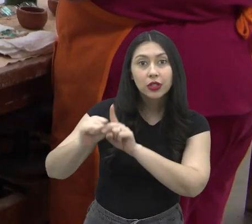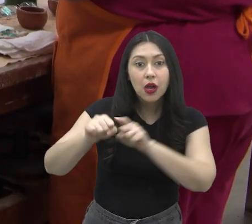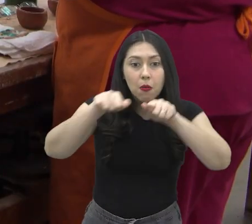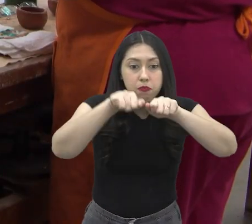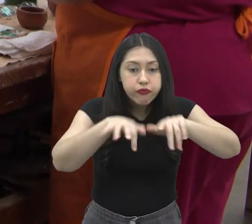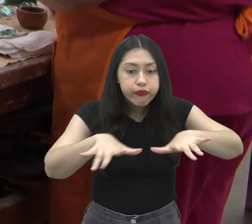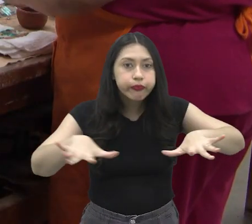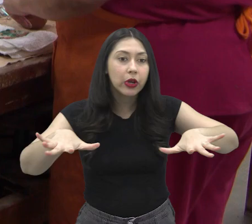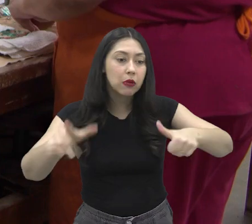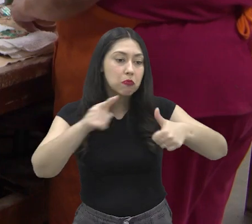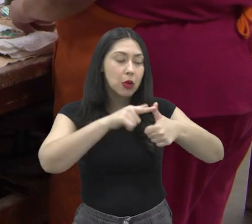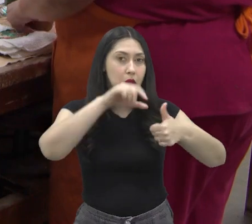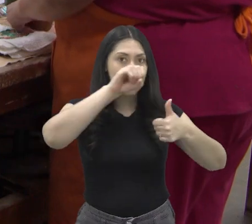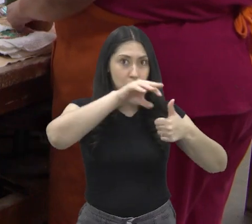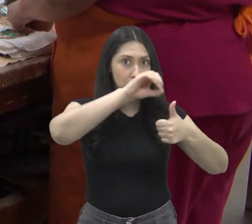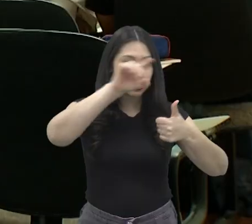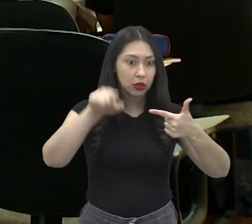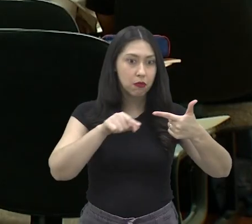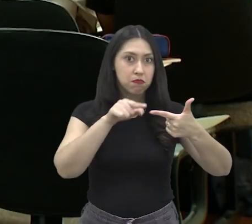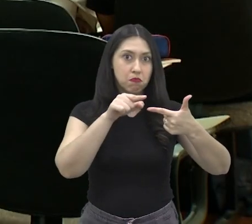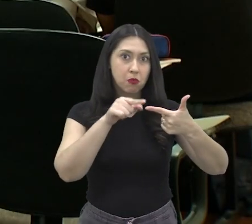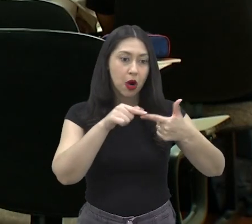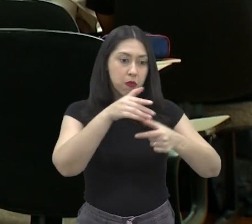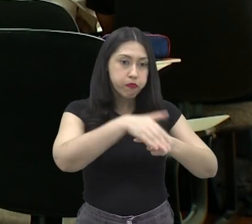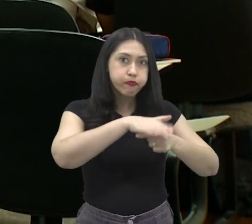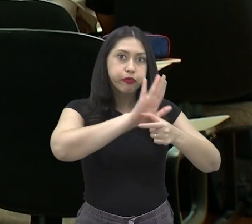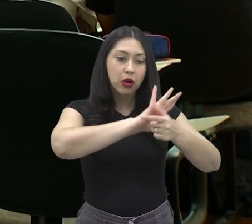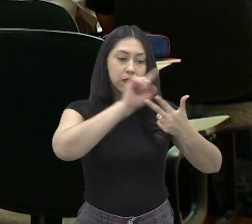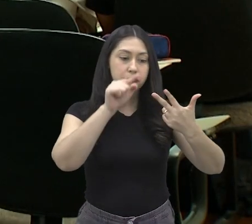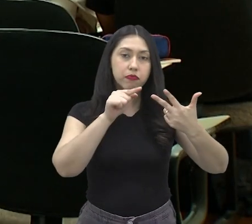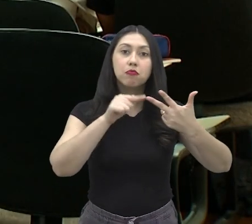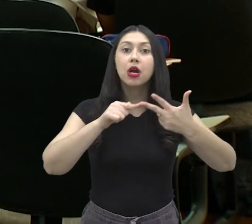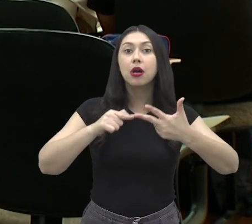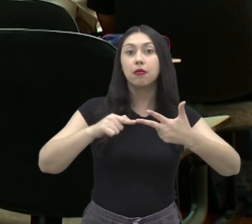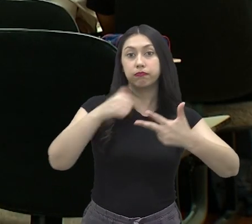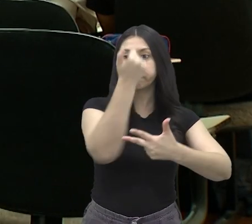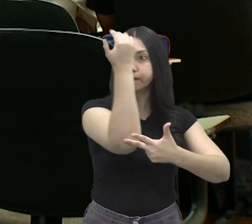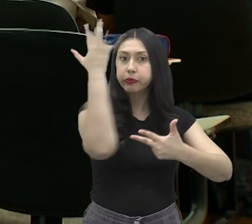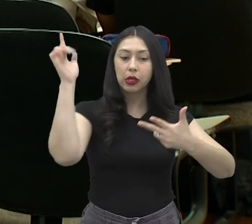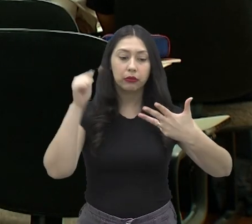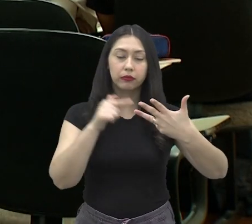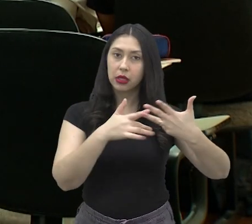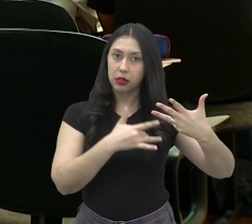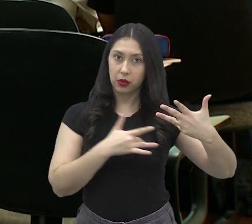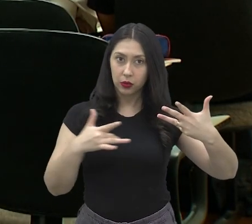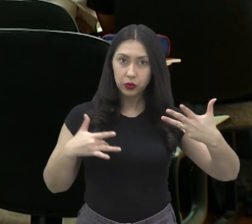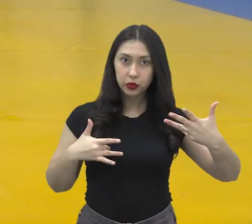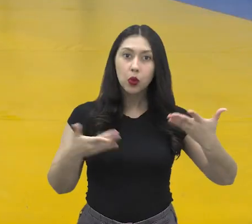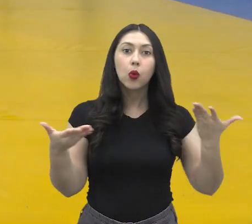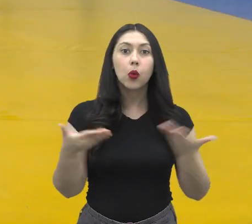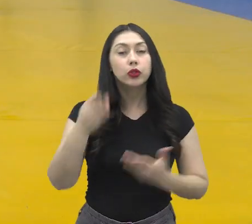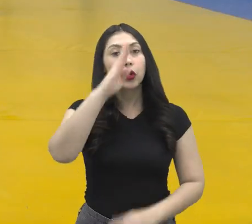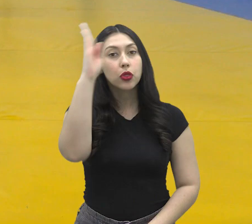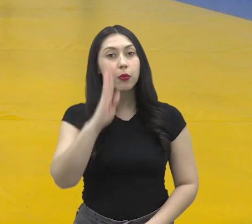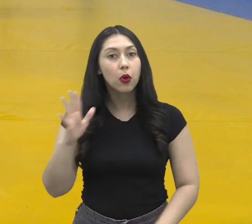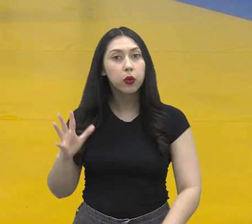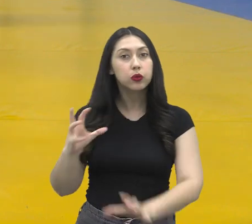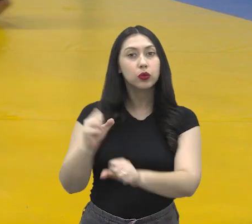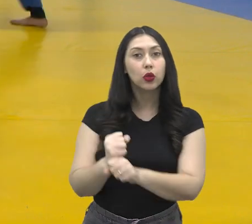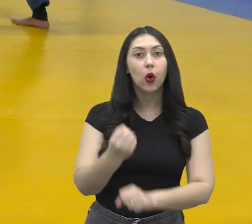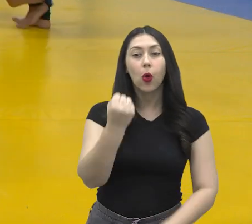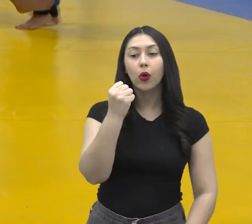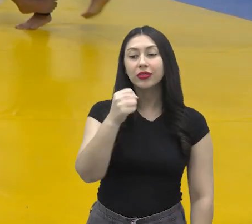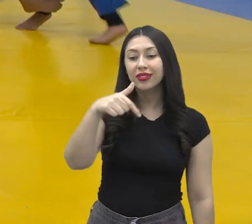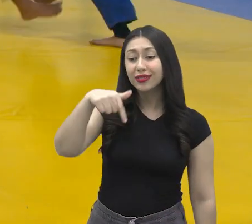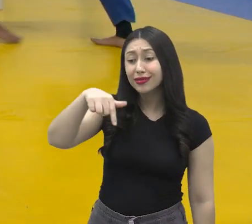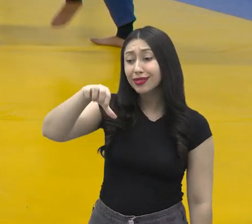do país estão distribuídos em áreas como educação, saneamento, meio ambiente e saúde. Hoje, o Brasil tem mais